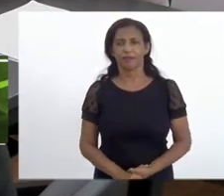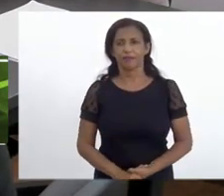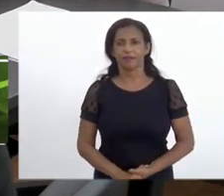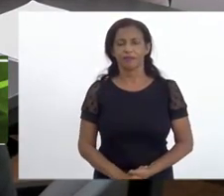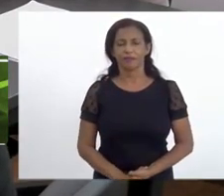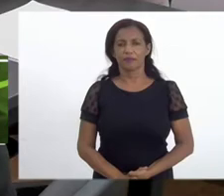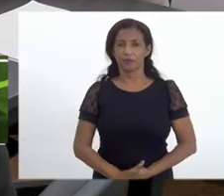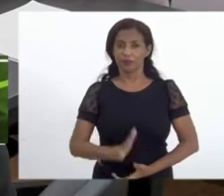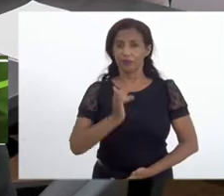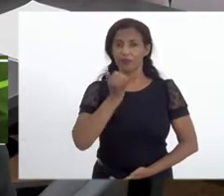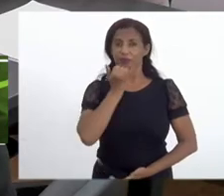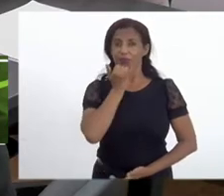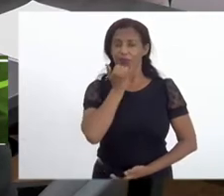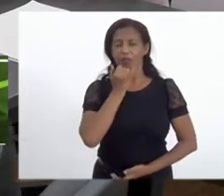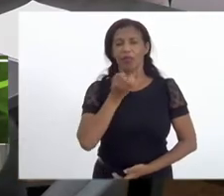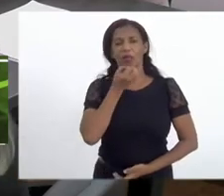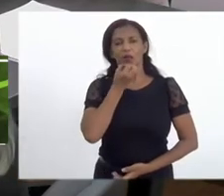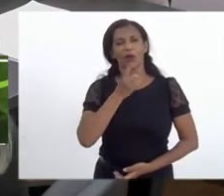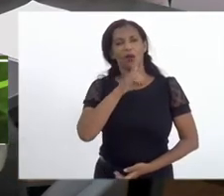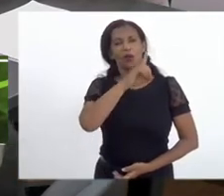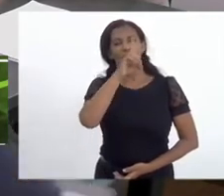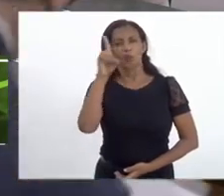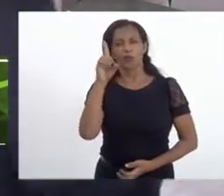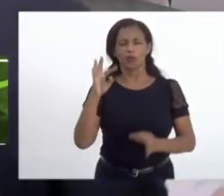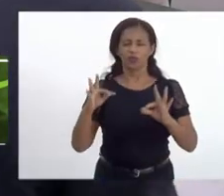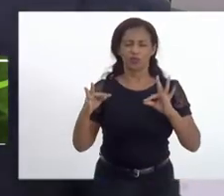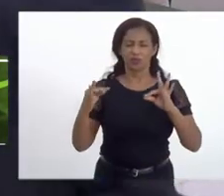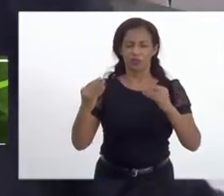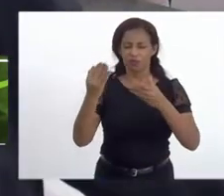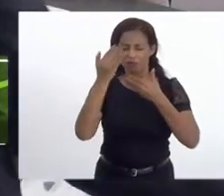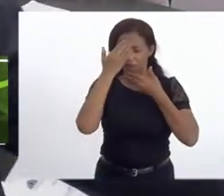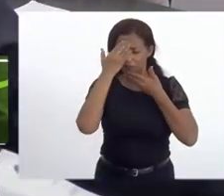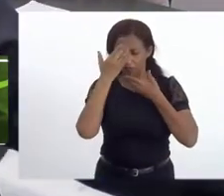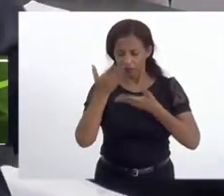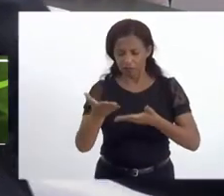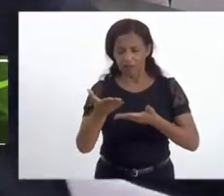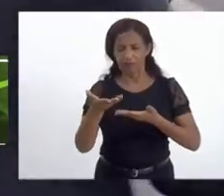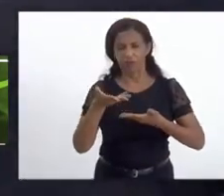Perdão. Bom dia a todos, muito grato aí